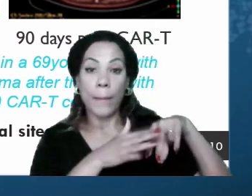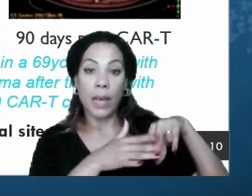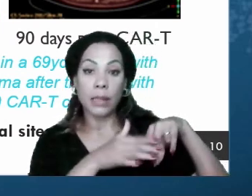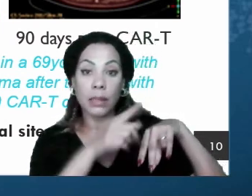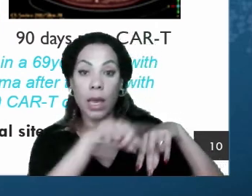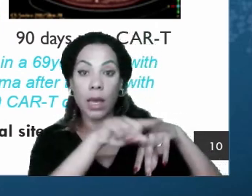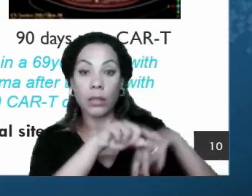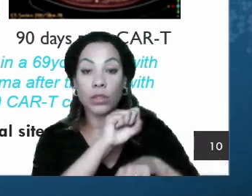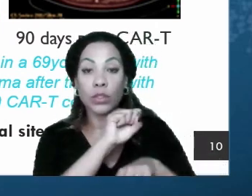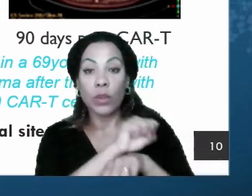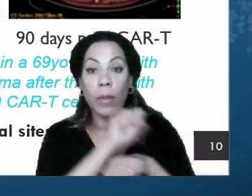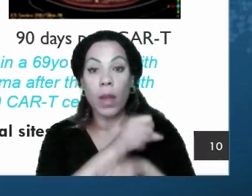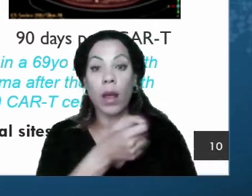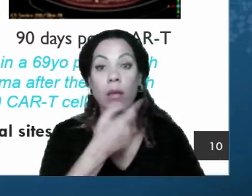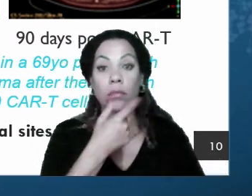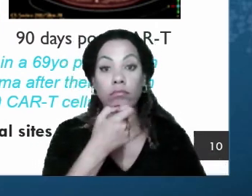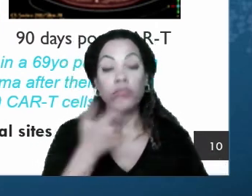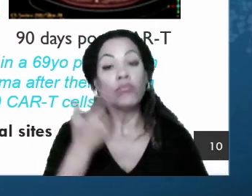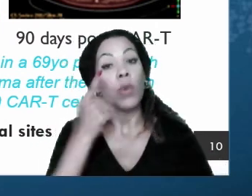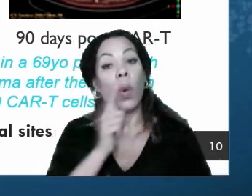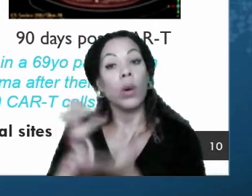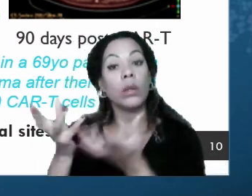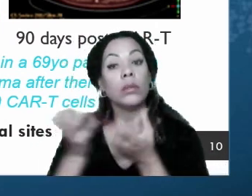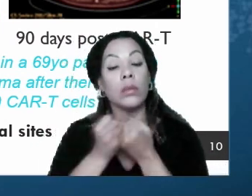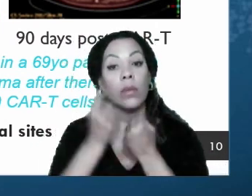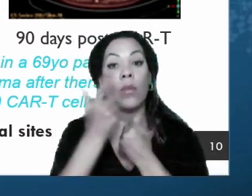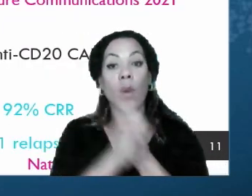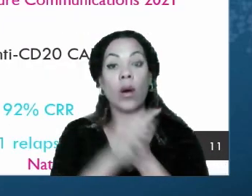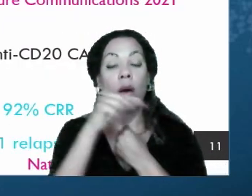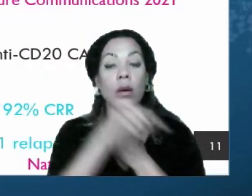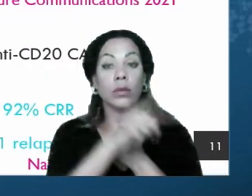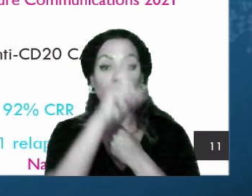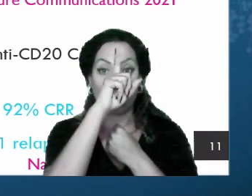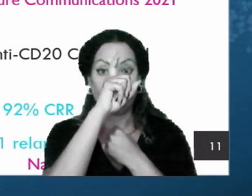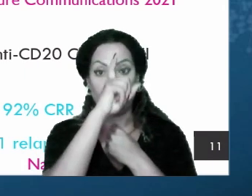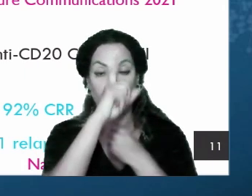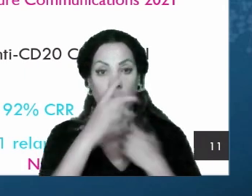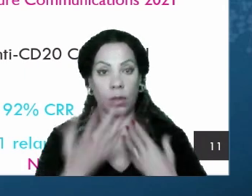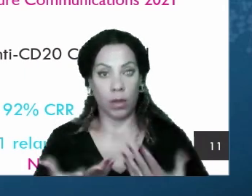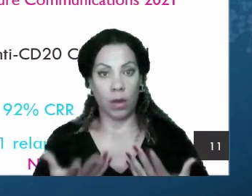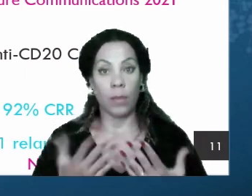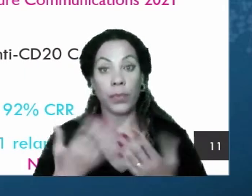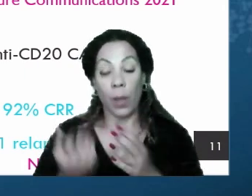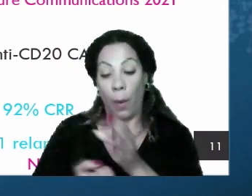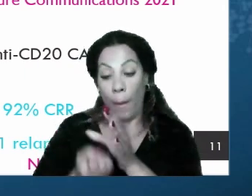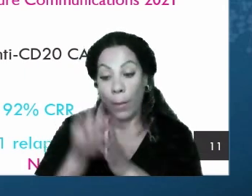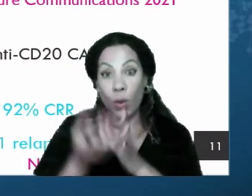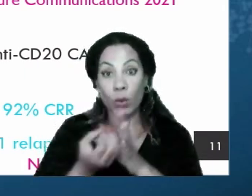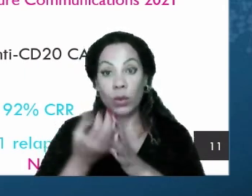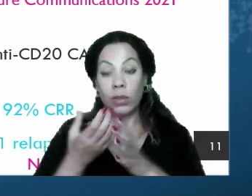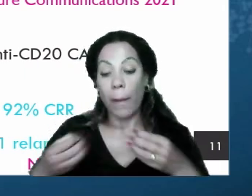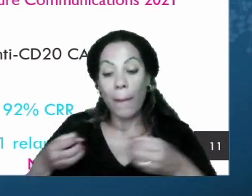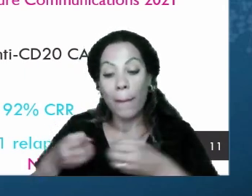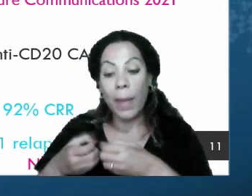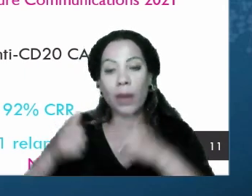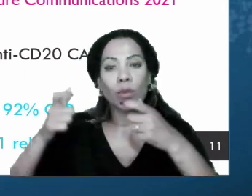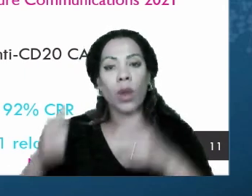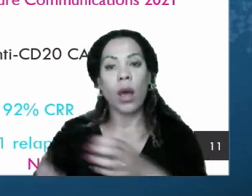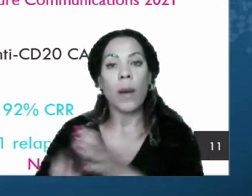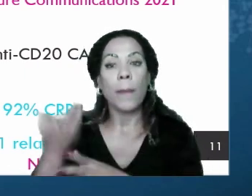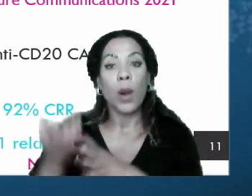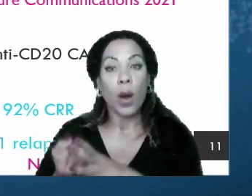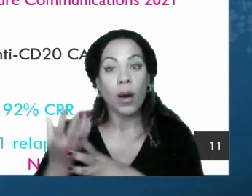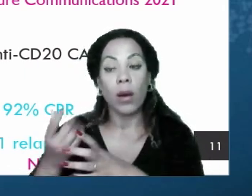remédio tiveram acesso a ele no hospital, ou seja, produzir as coisas localmente de forma mais